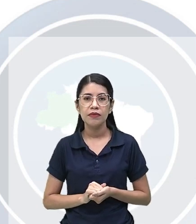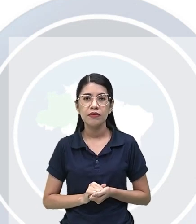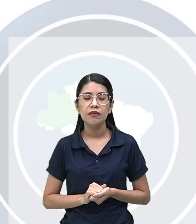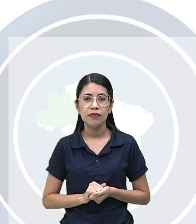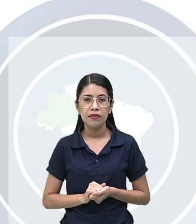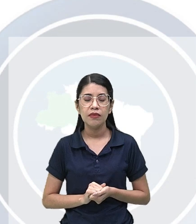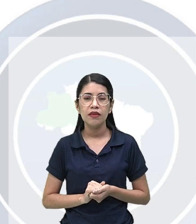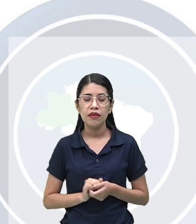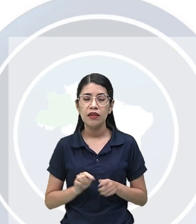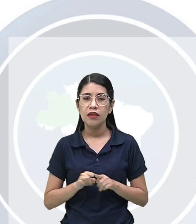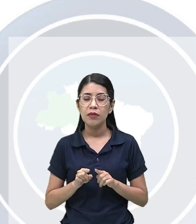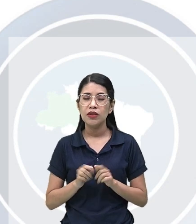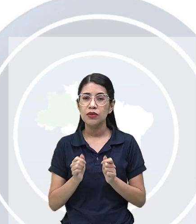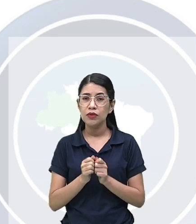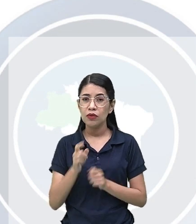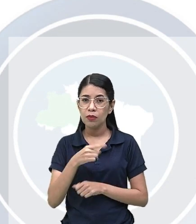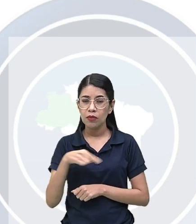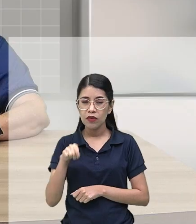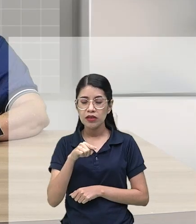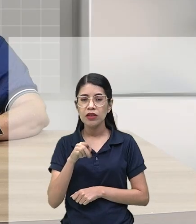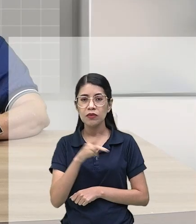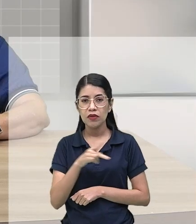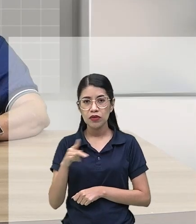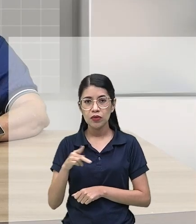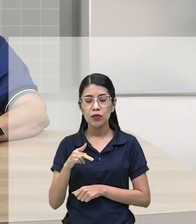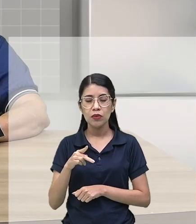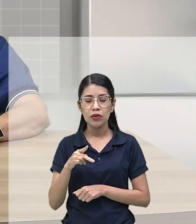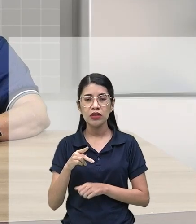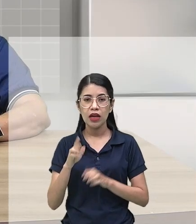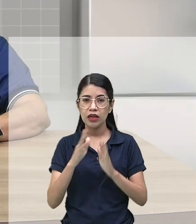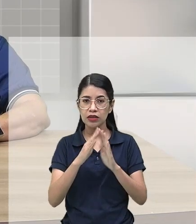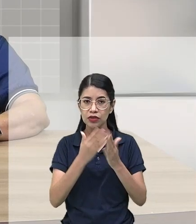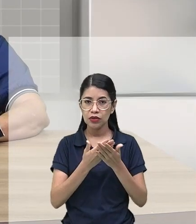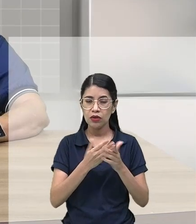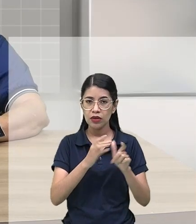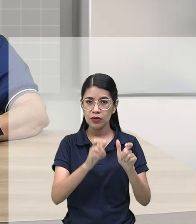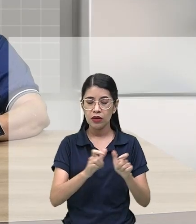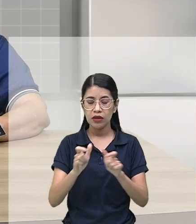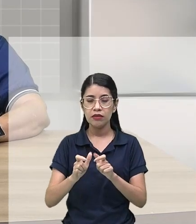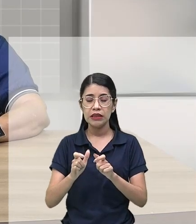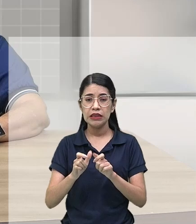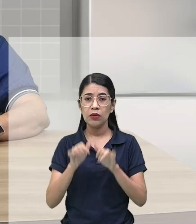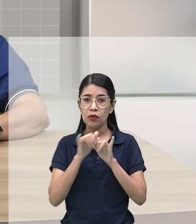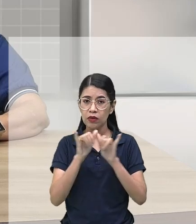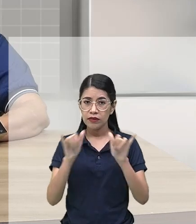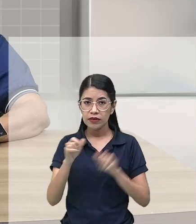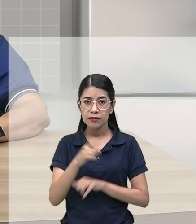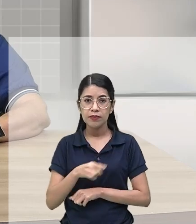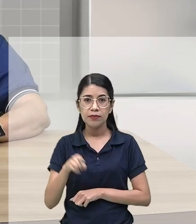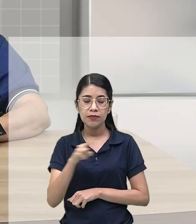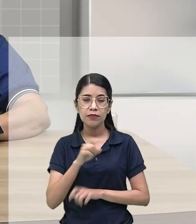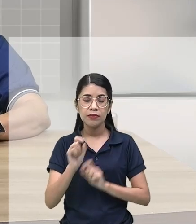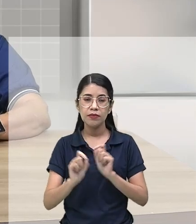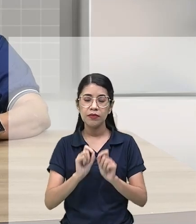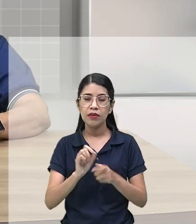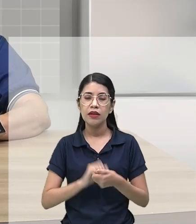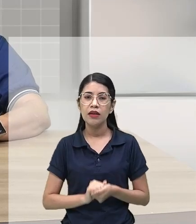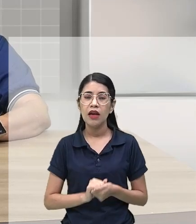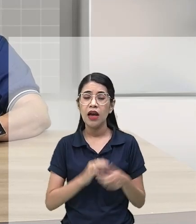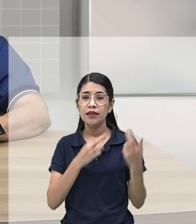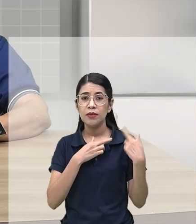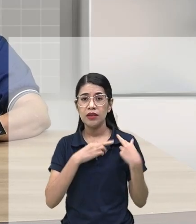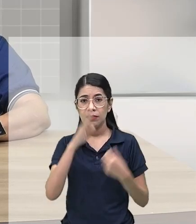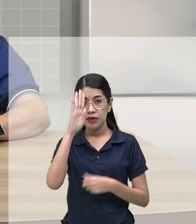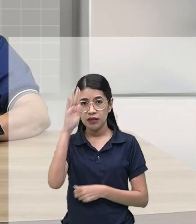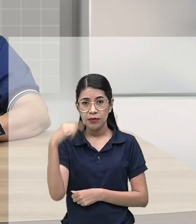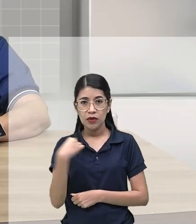com vocês, professores que estão na ponta, né? Então, a gente deixa esse recado para vocês, que a nossa atribuição